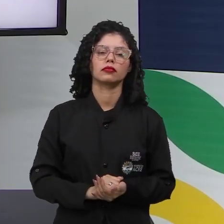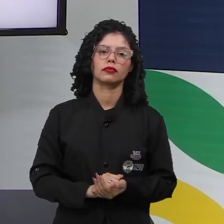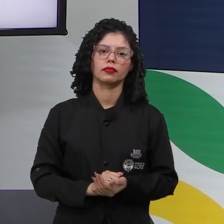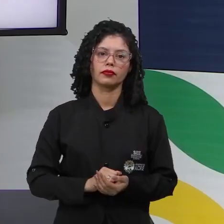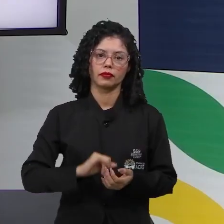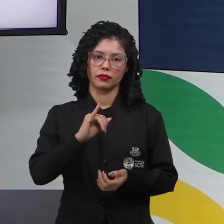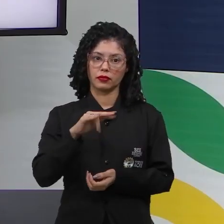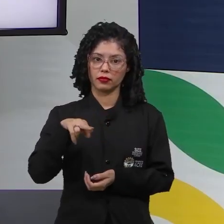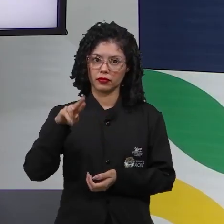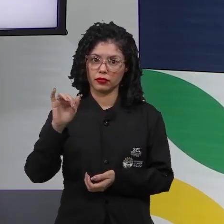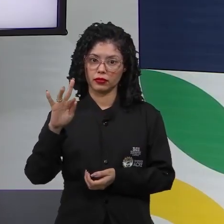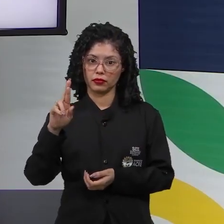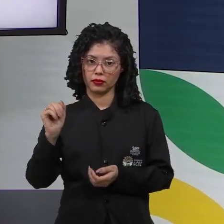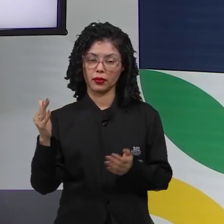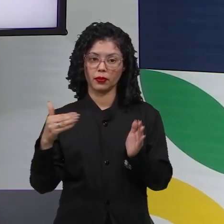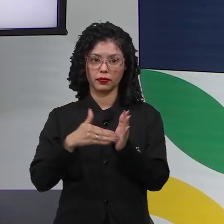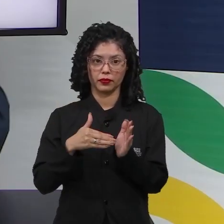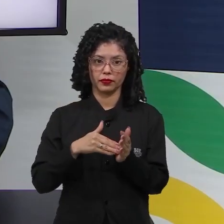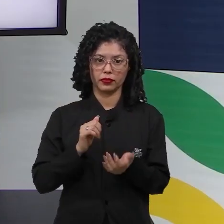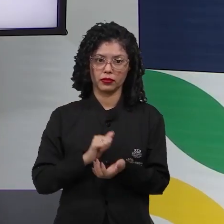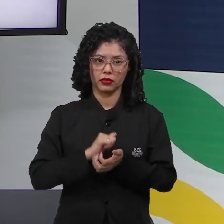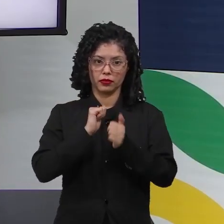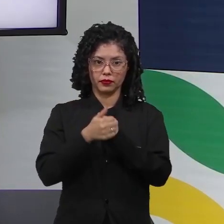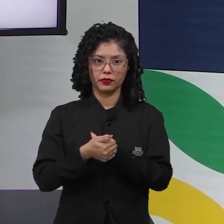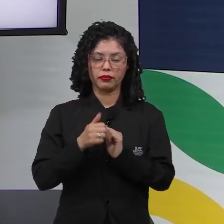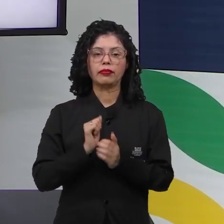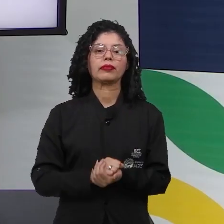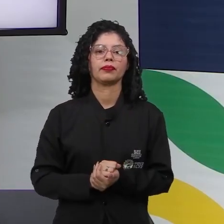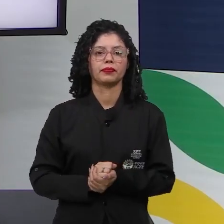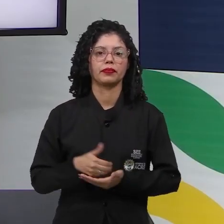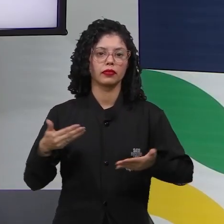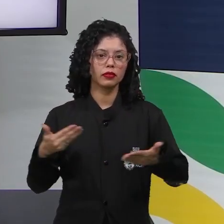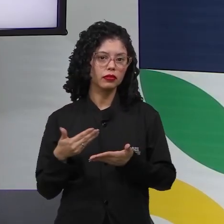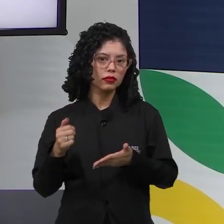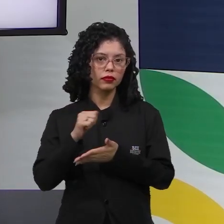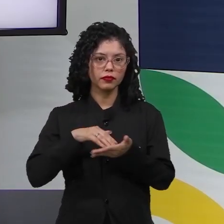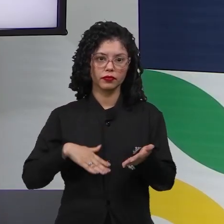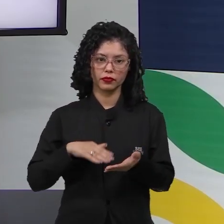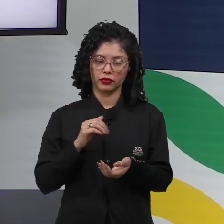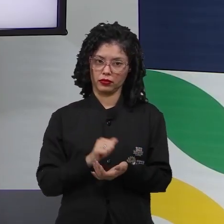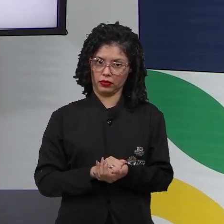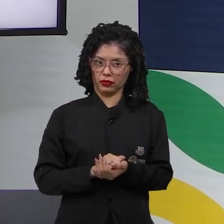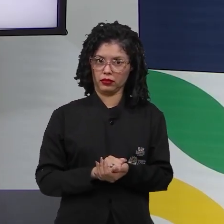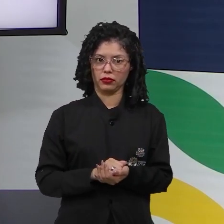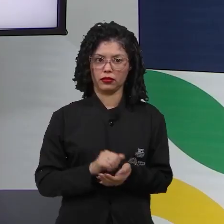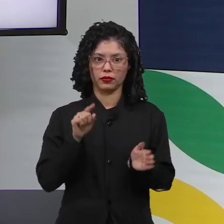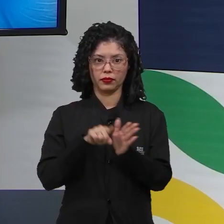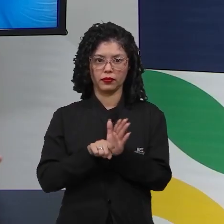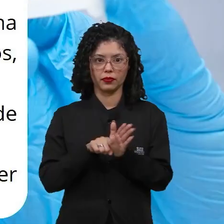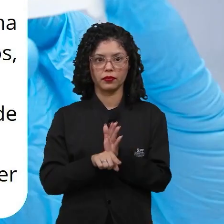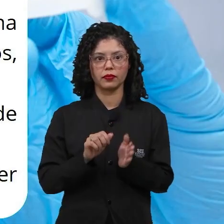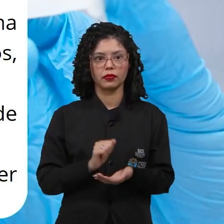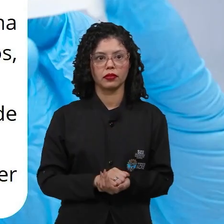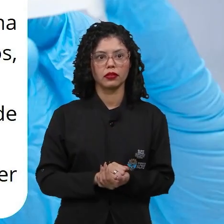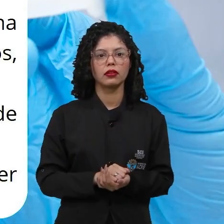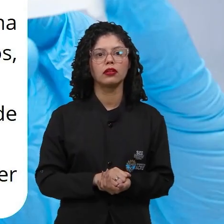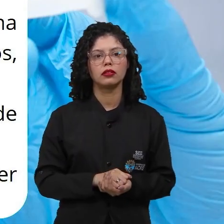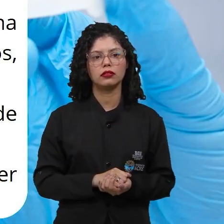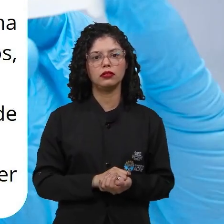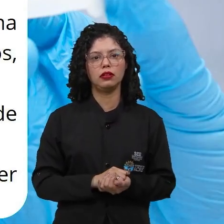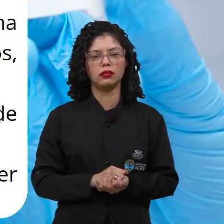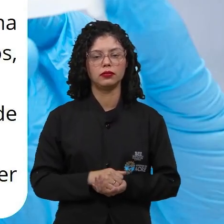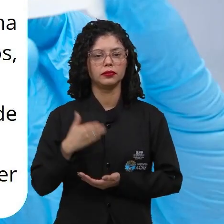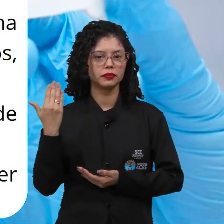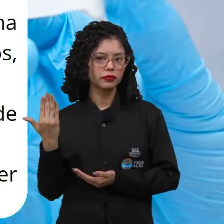sistema inato e também o adaptativo. Então, agora vamos para as nossas questões.